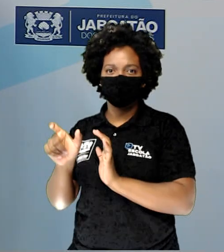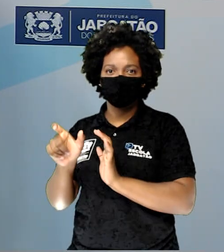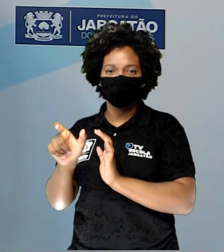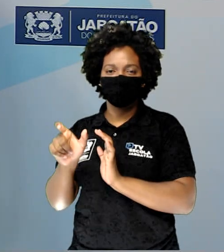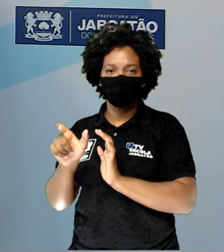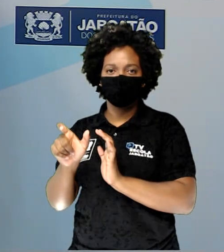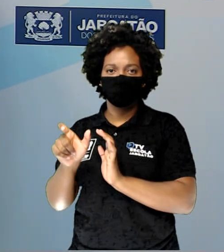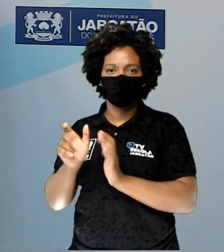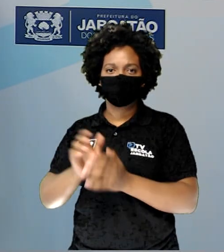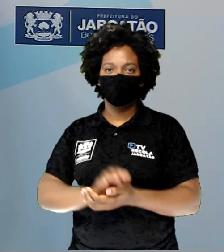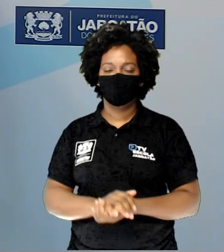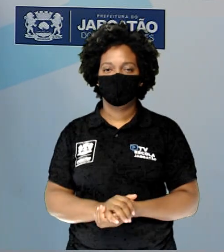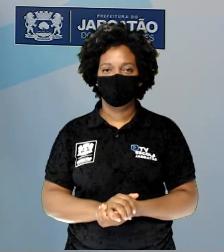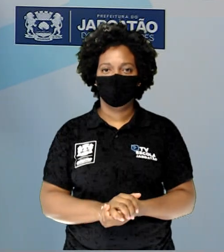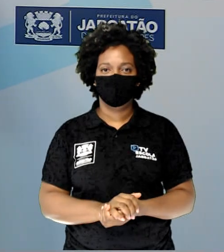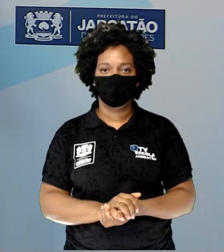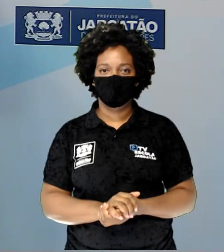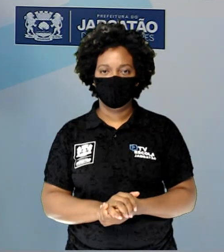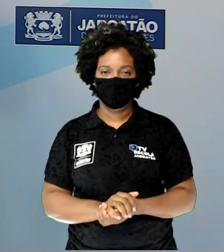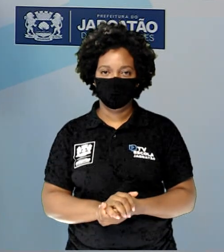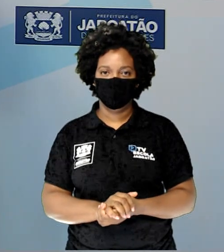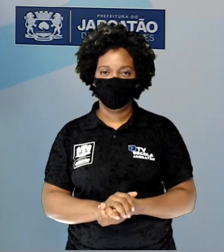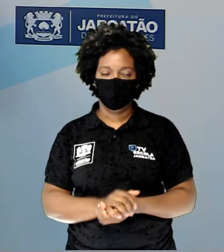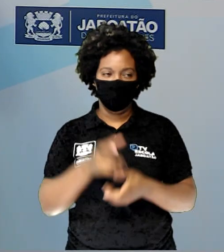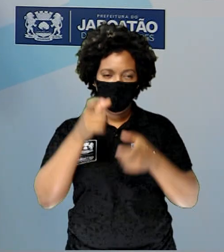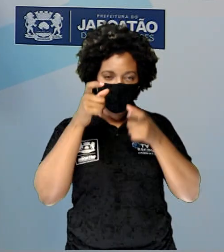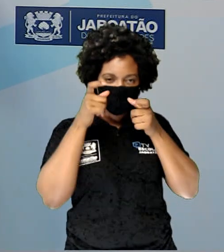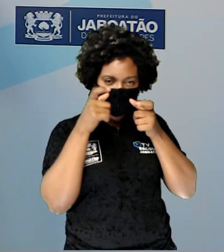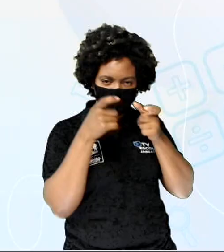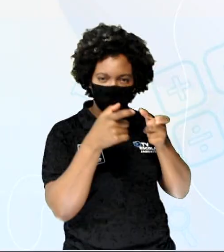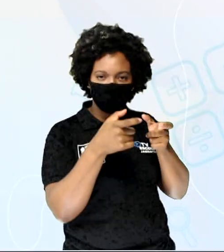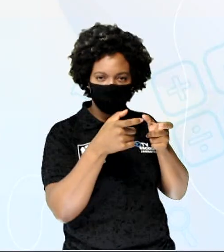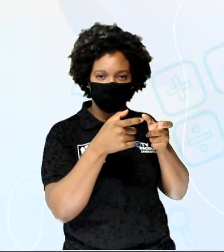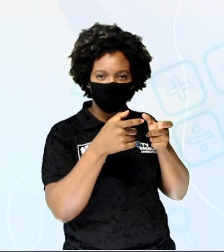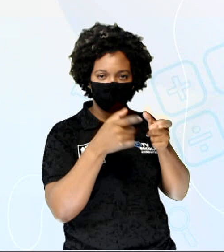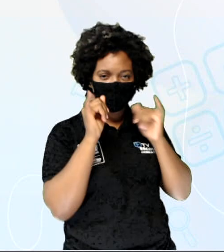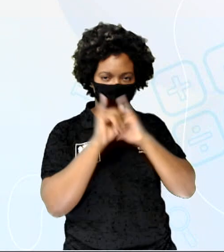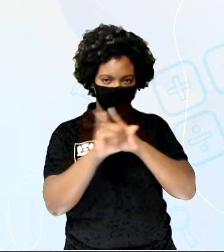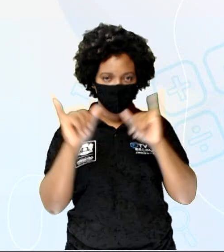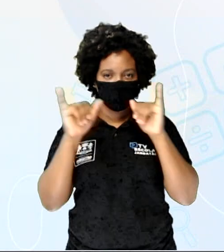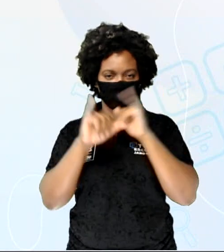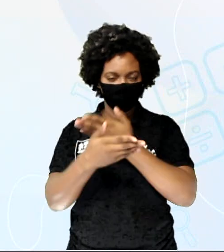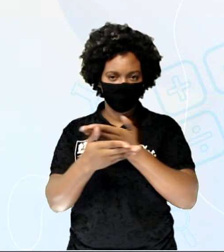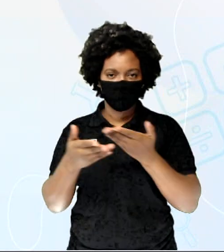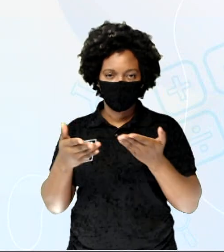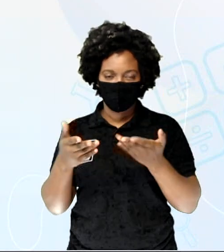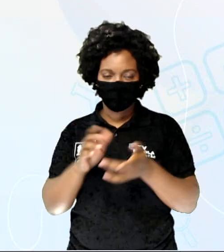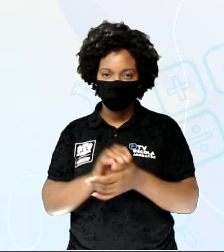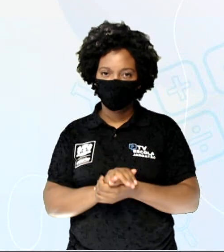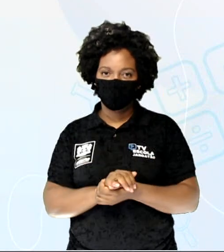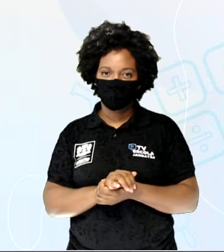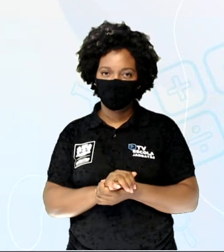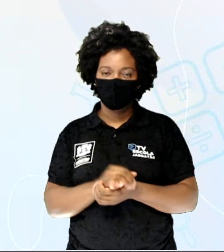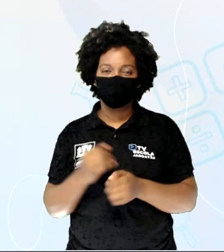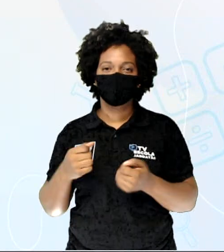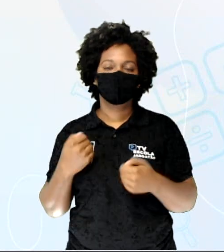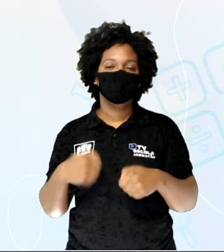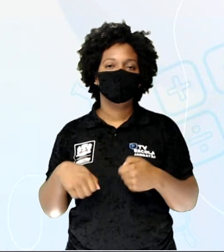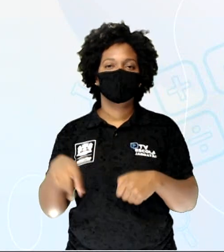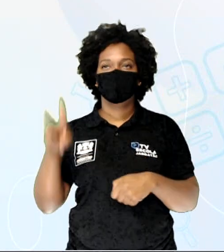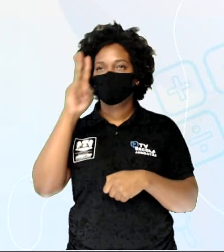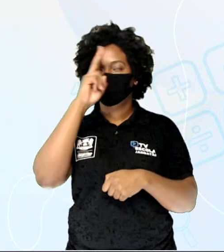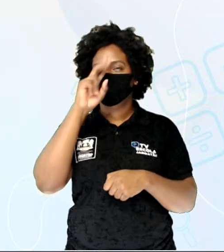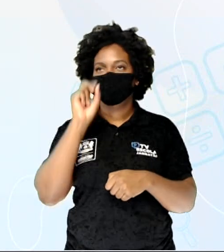Atitudes de tolerância religiosa. Preste bem atenção a essa informação que eu vou dar a vocês. É preciso lembrar